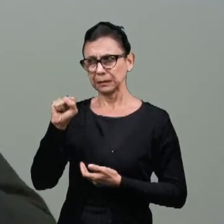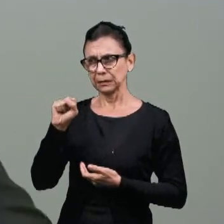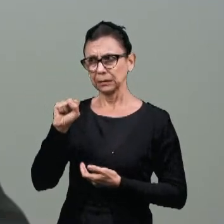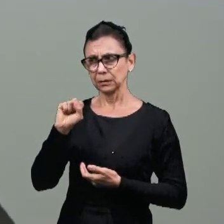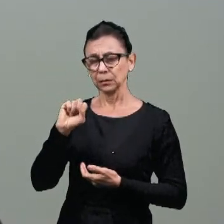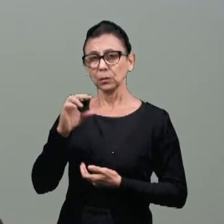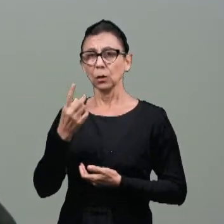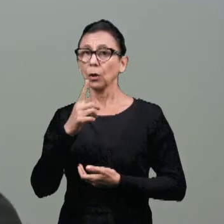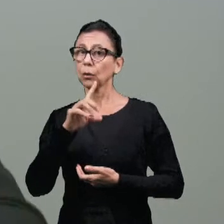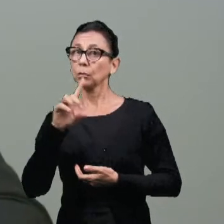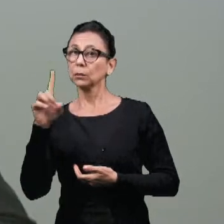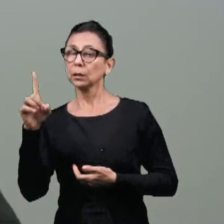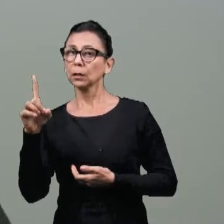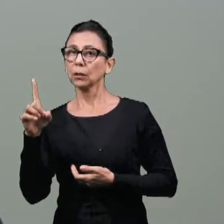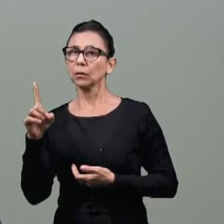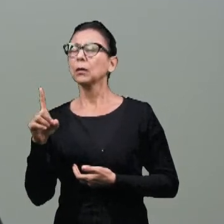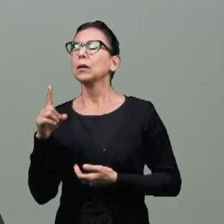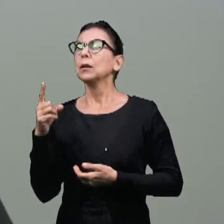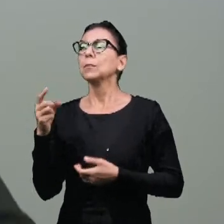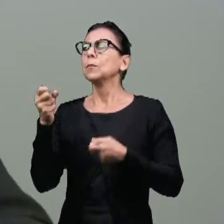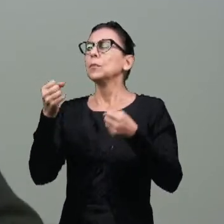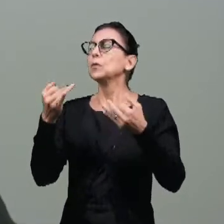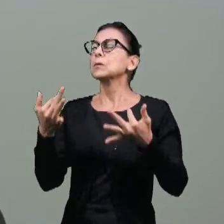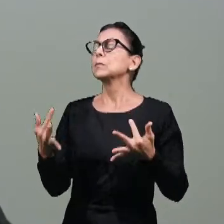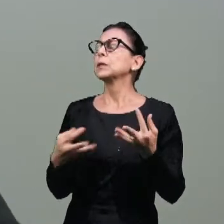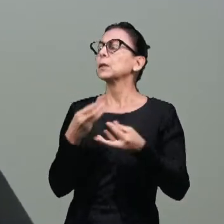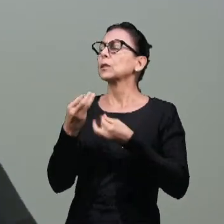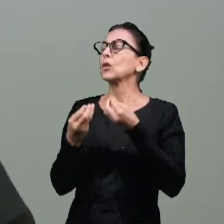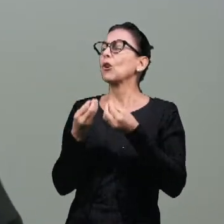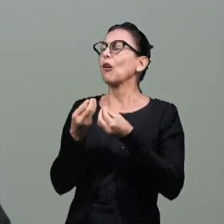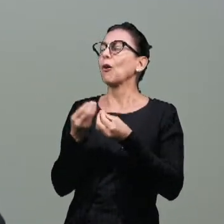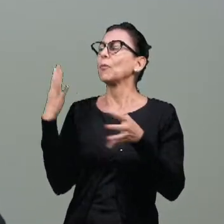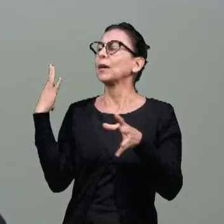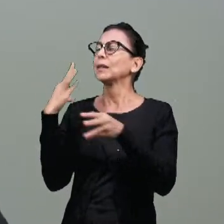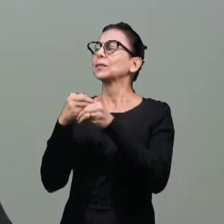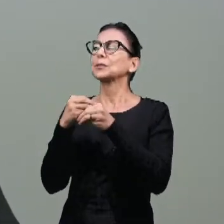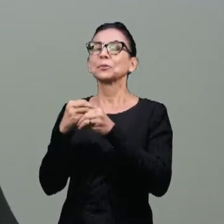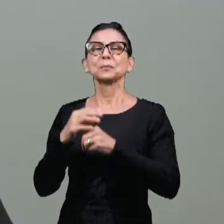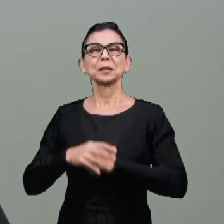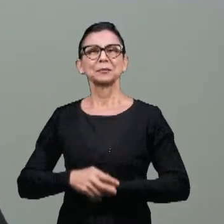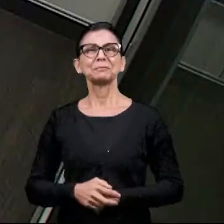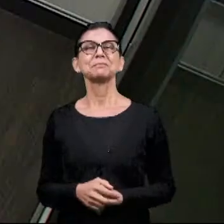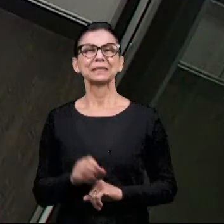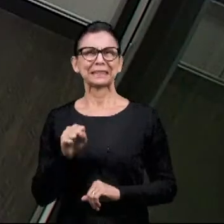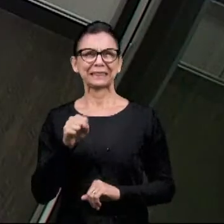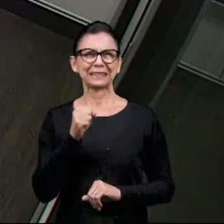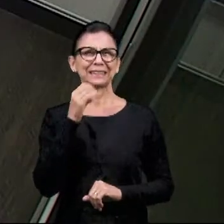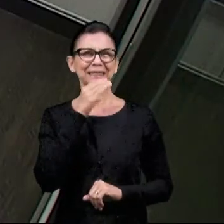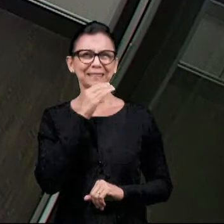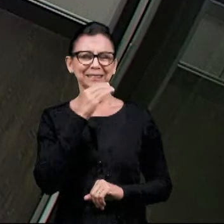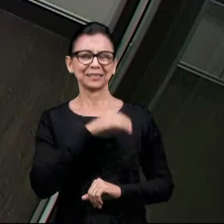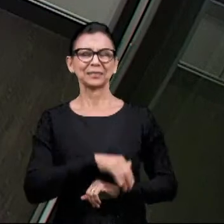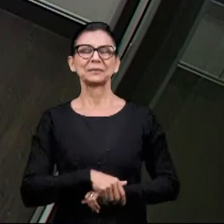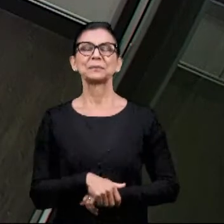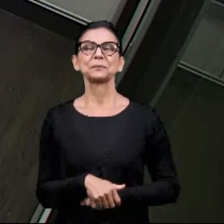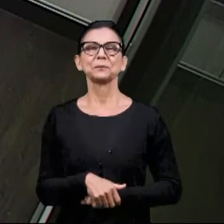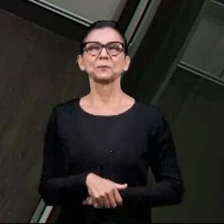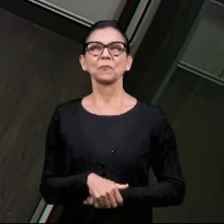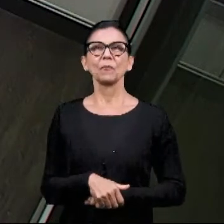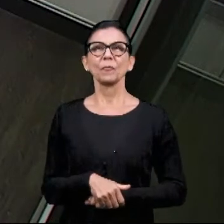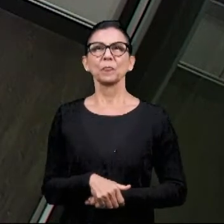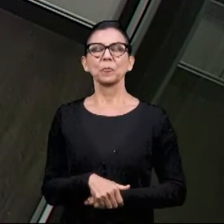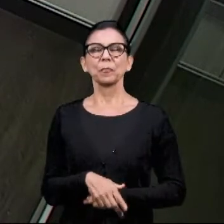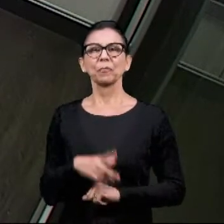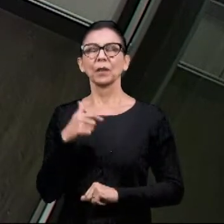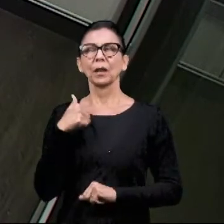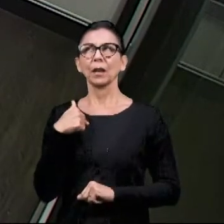chamado depois? Fui chamado. Como é que foi o início aí da conversão? Dá para trazer um resumo aqui para os nossos irmãos? Dá, rapidamente, né? Eu me